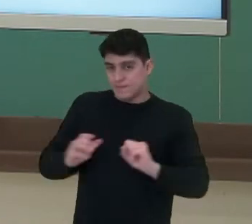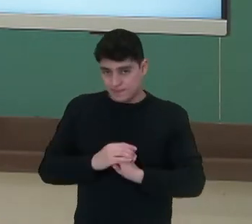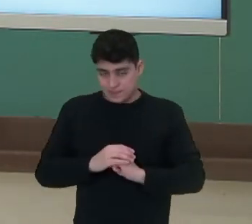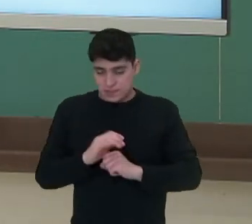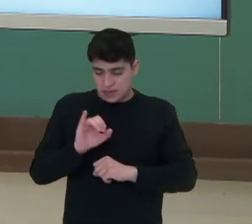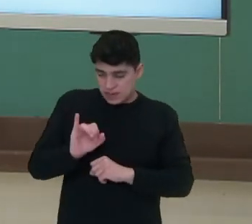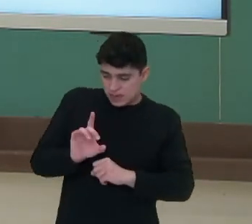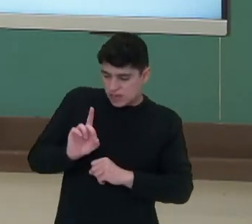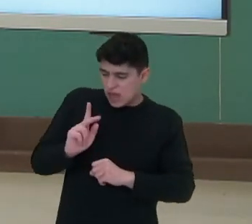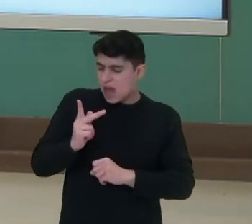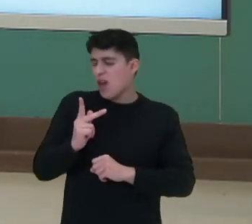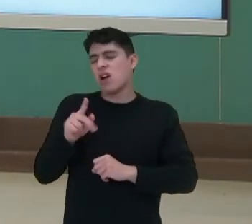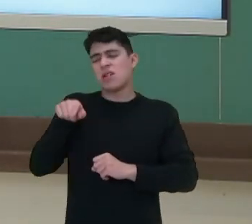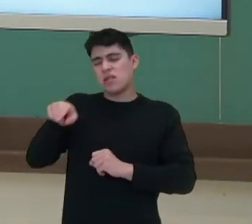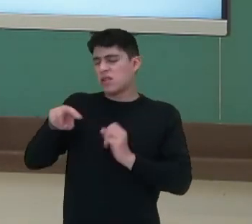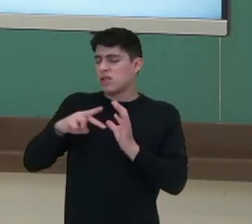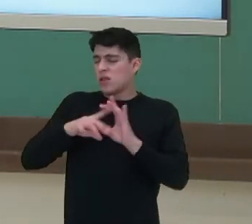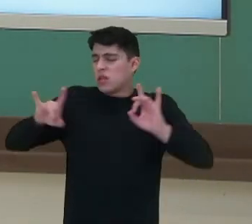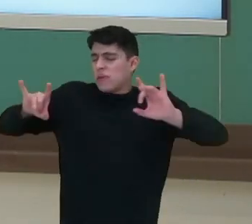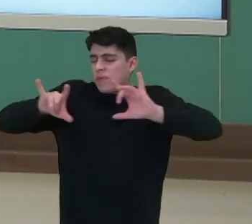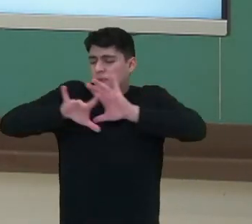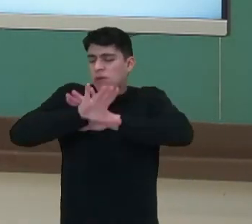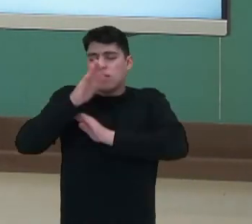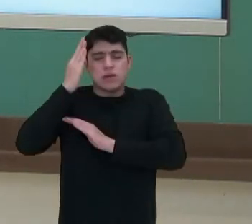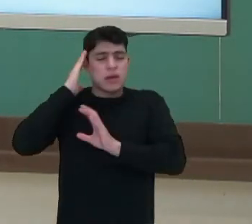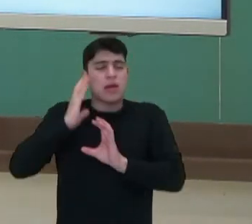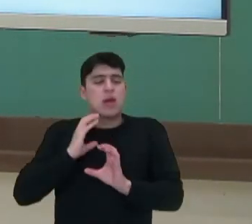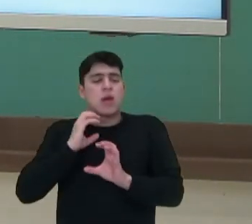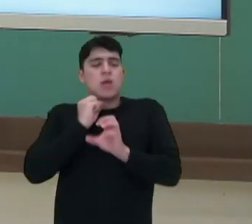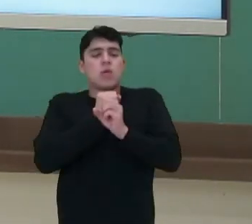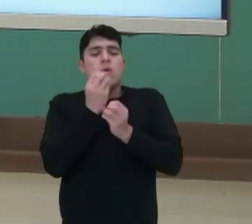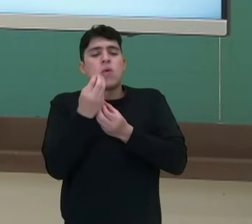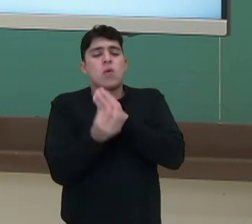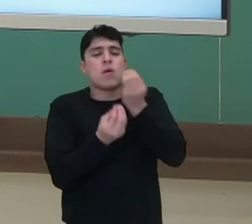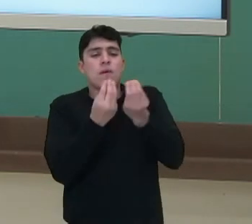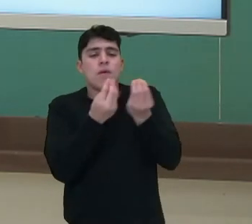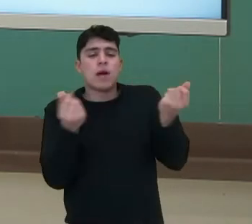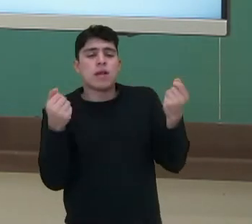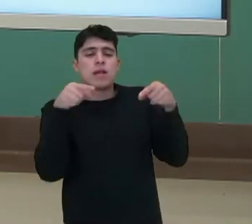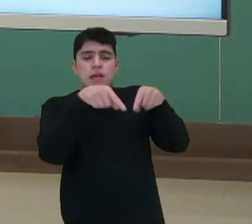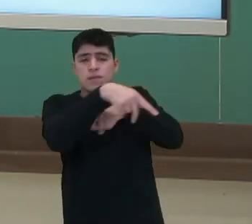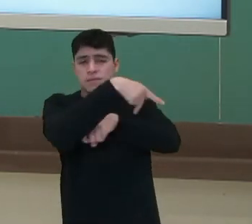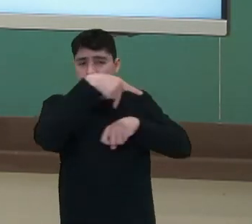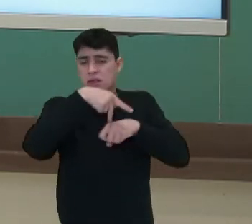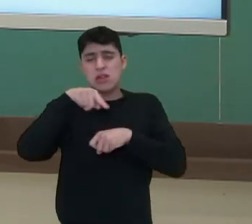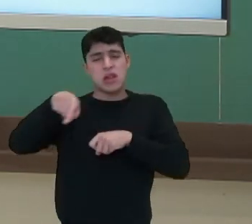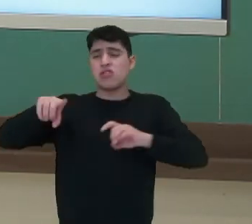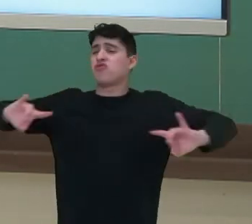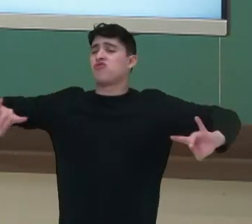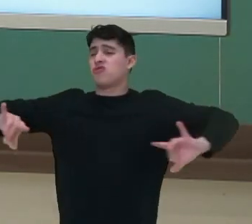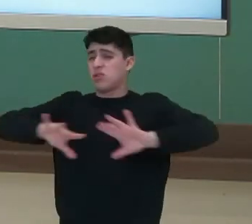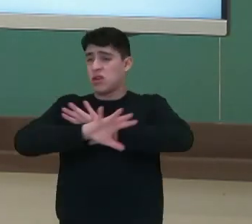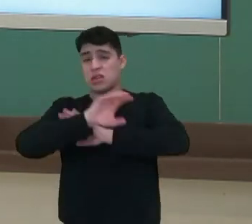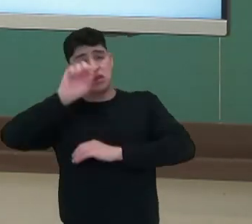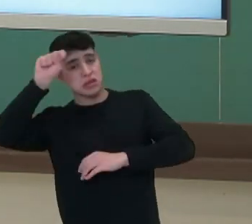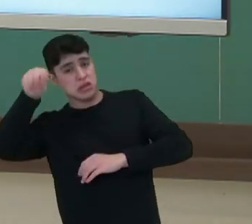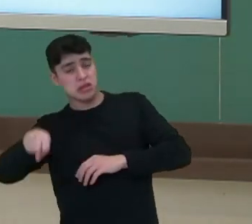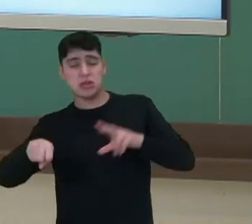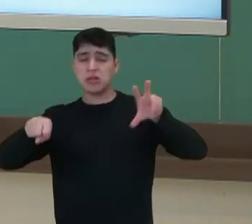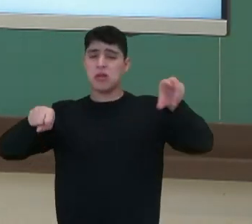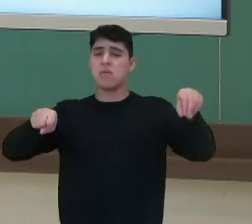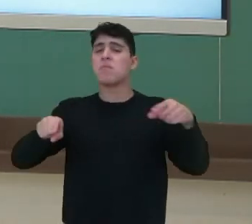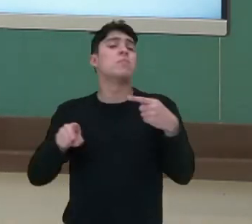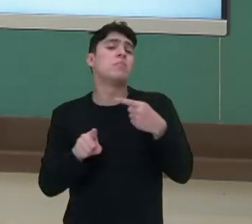é suficiente para medir a qualidade de vida de um país. Será? E se sim ou se não, por